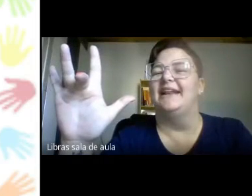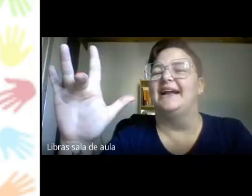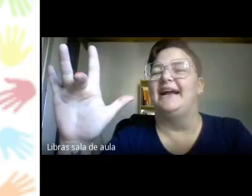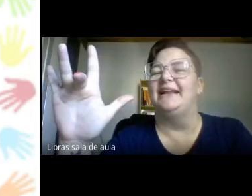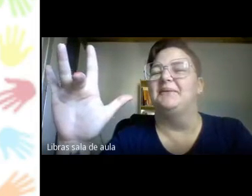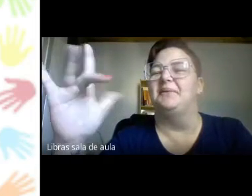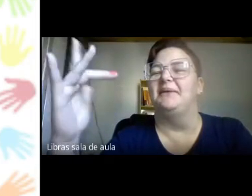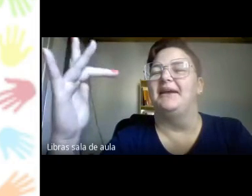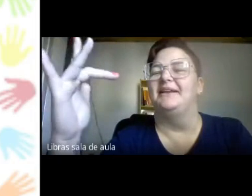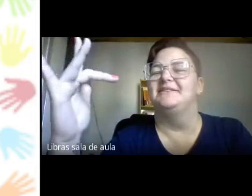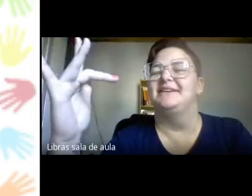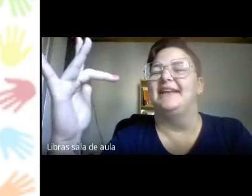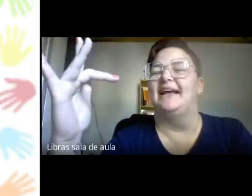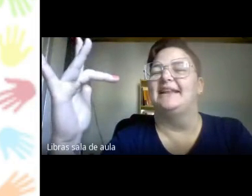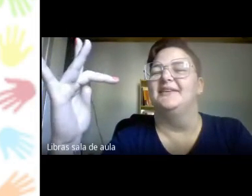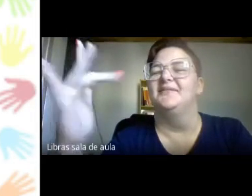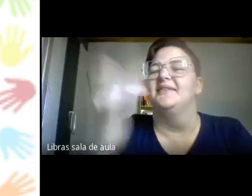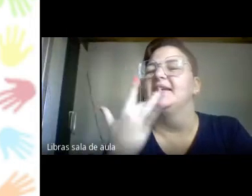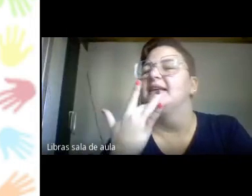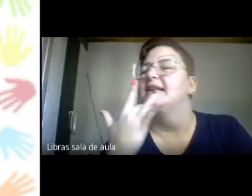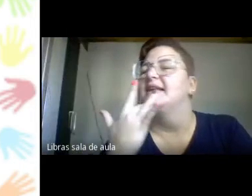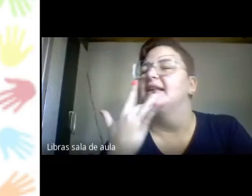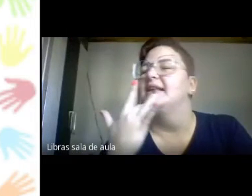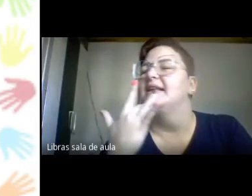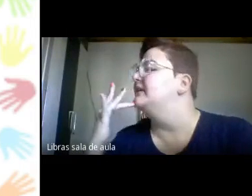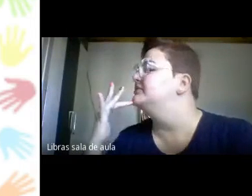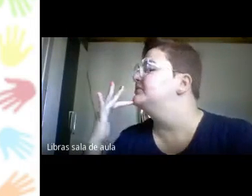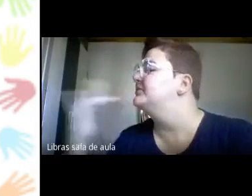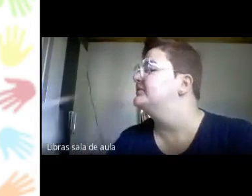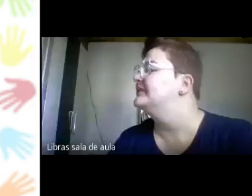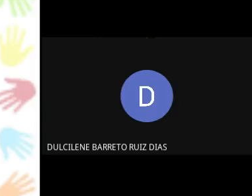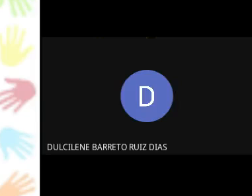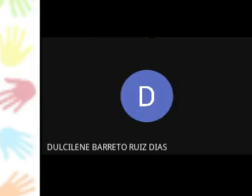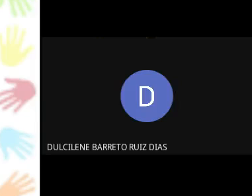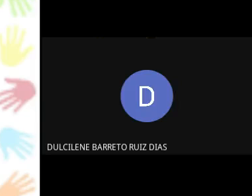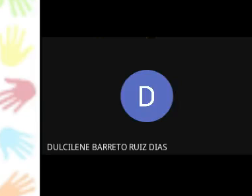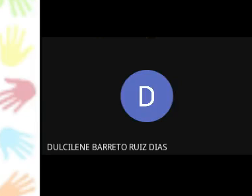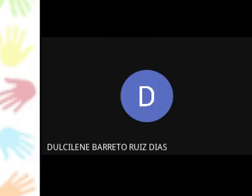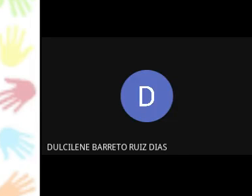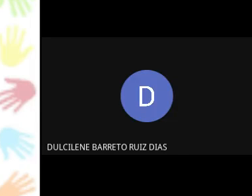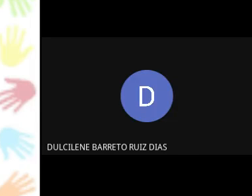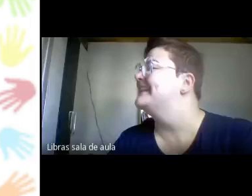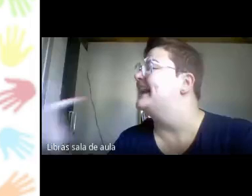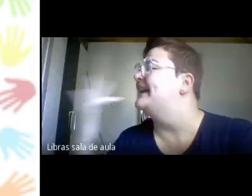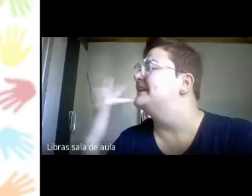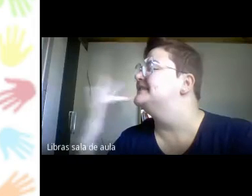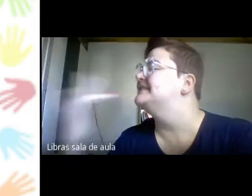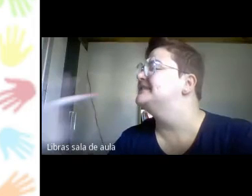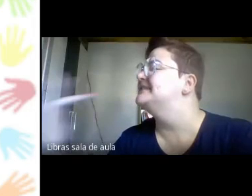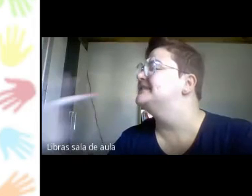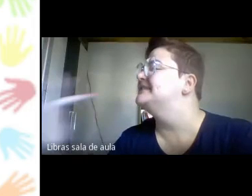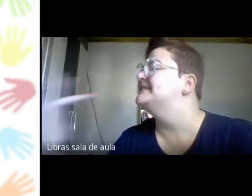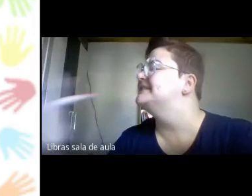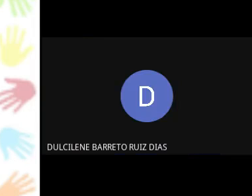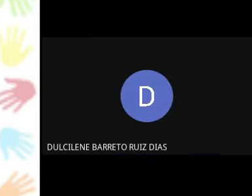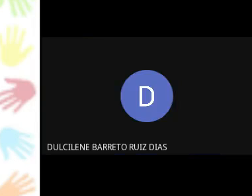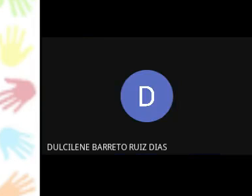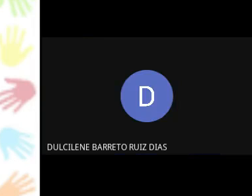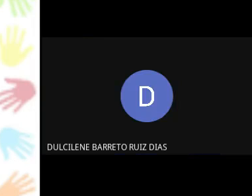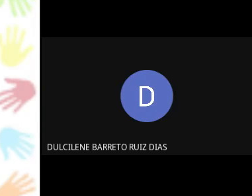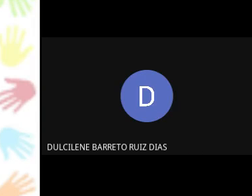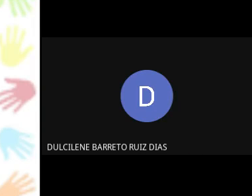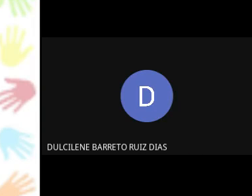A cara da Karina pra mim ali, indignada. No queixo. Letícia, Tarde. Oi.